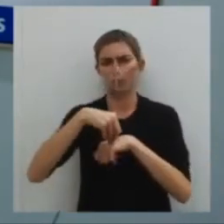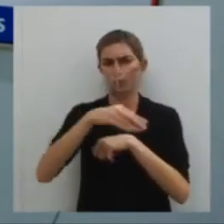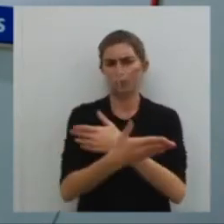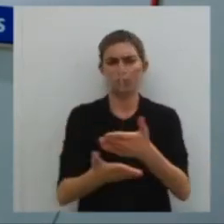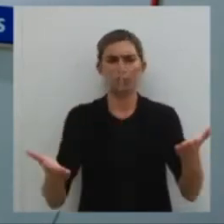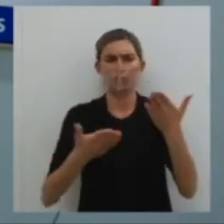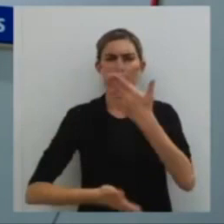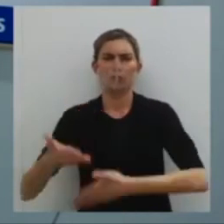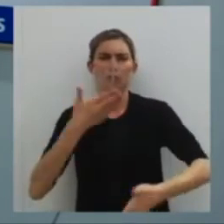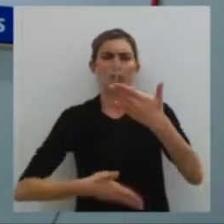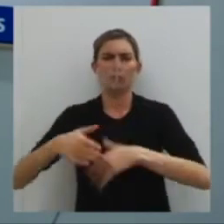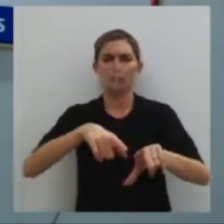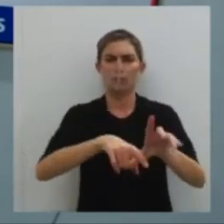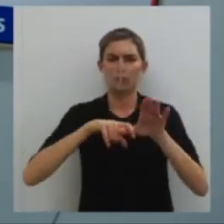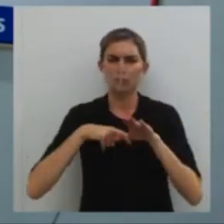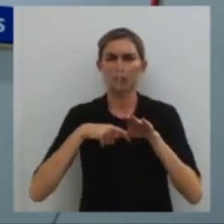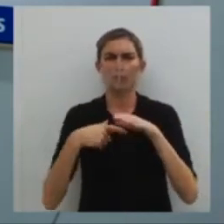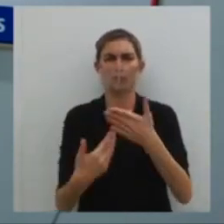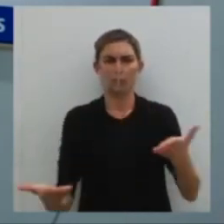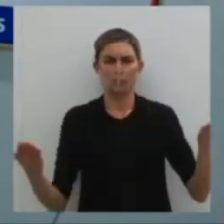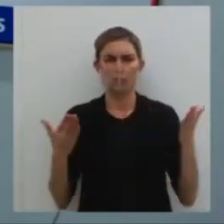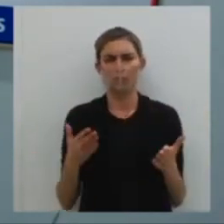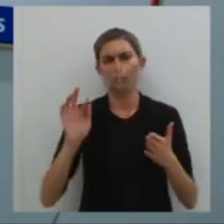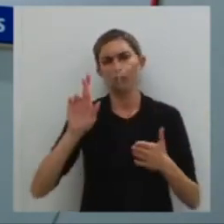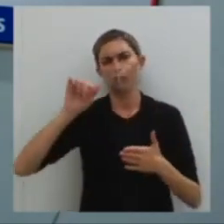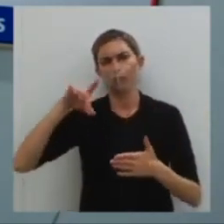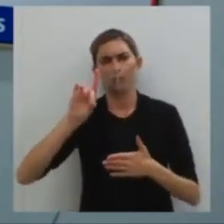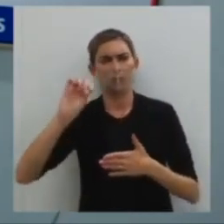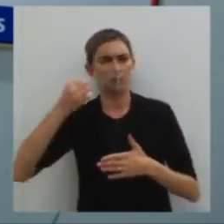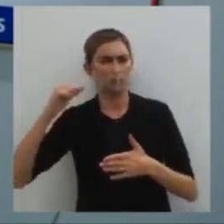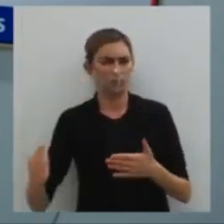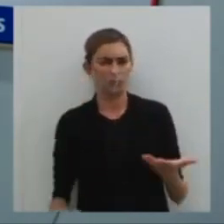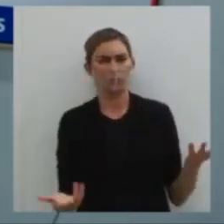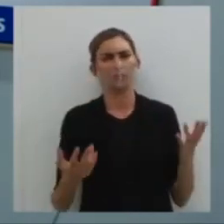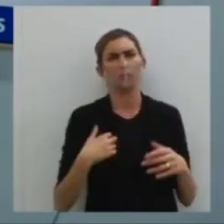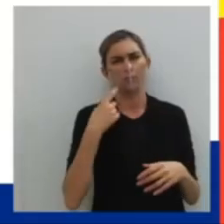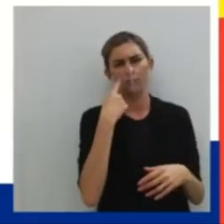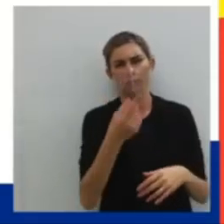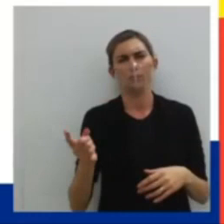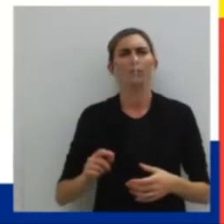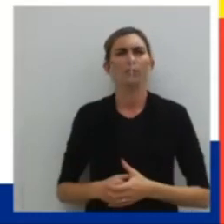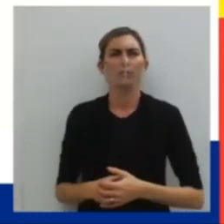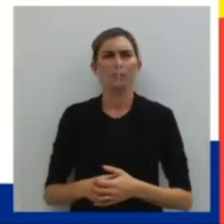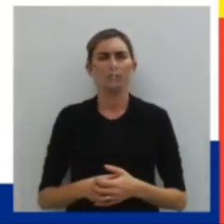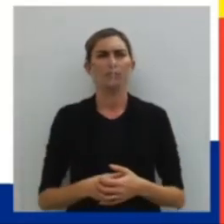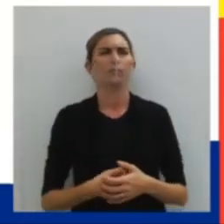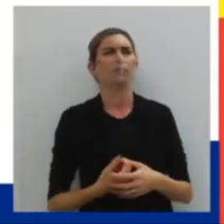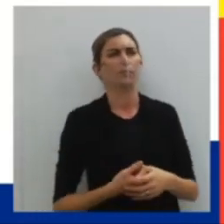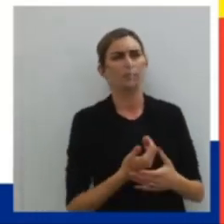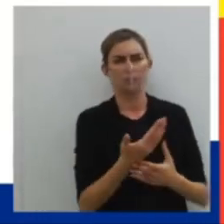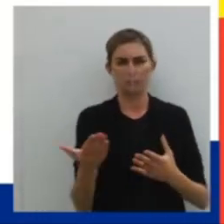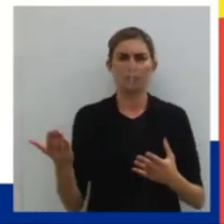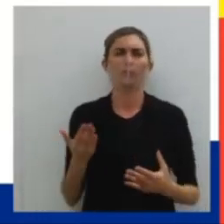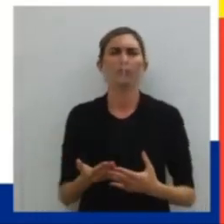essa relação de dependência entre grandezas, tá certo? Vamos comigo? Tela geral, produção. Isso!